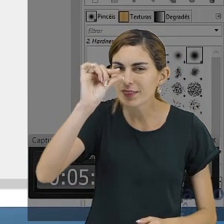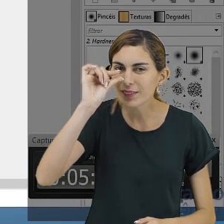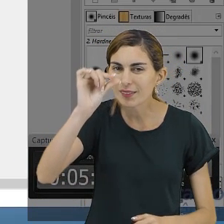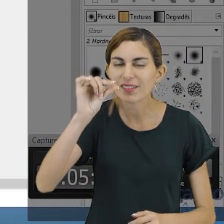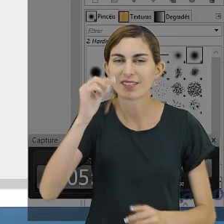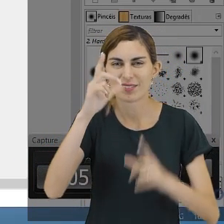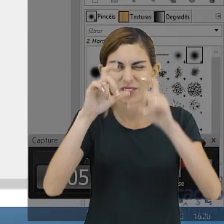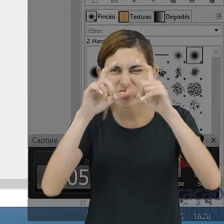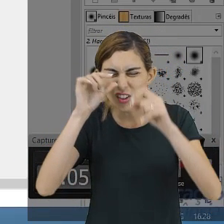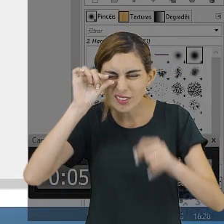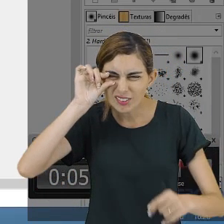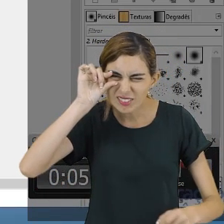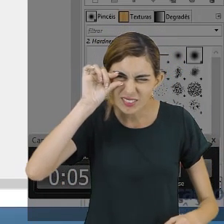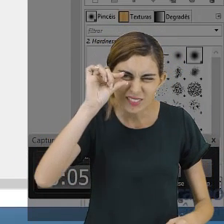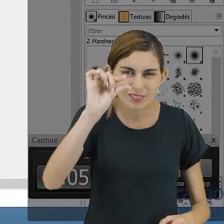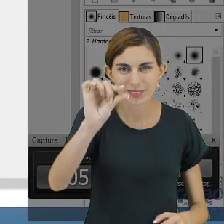pequenininha.